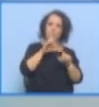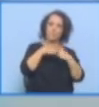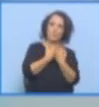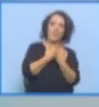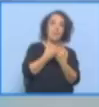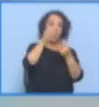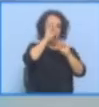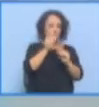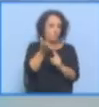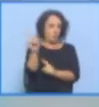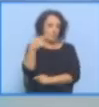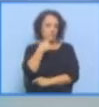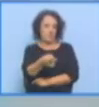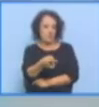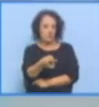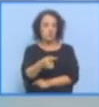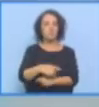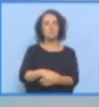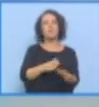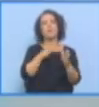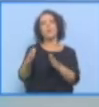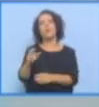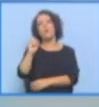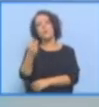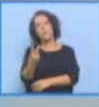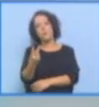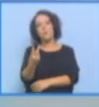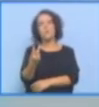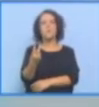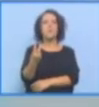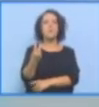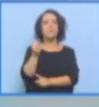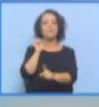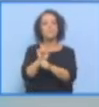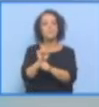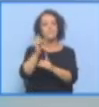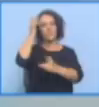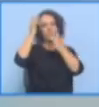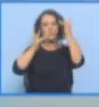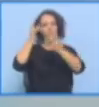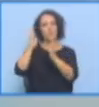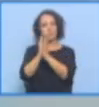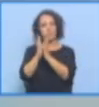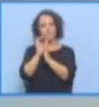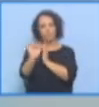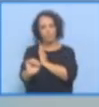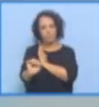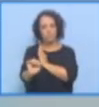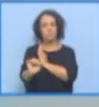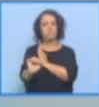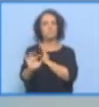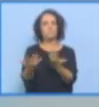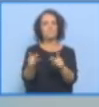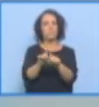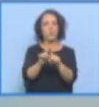pouco referiu, ou, enfim, do que diz respeito à teologia da Igreja Católica, essa